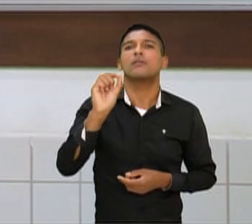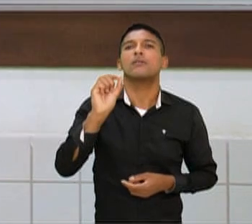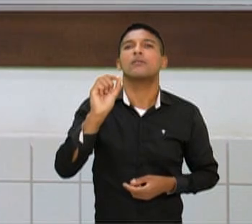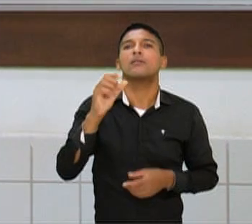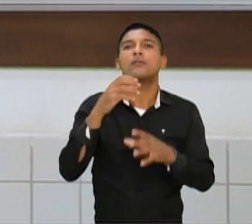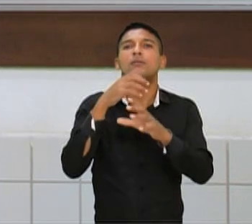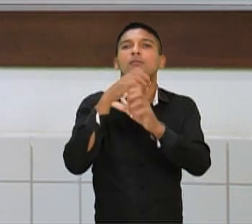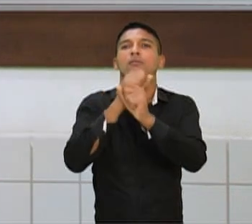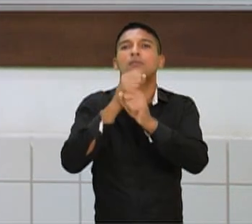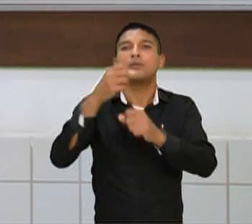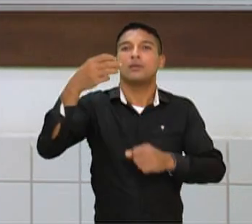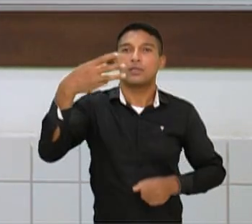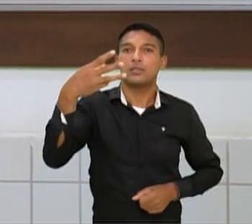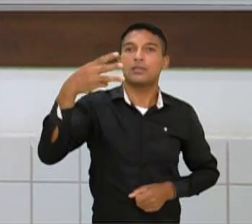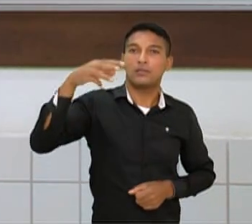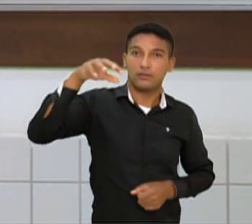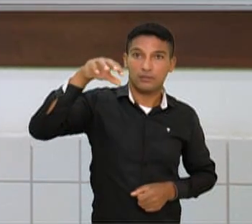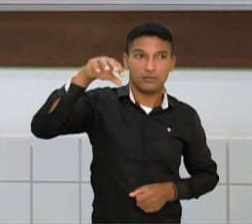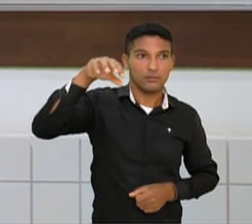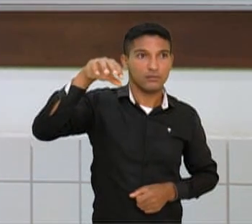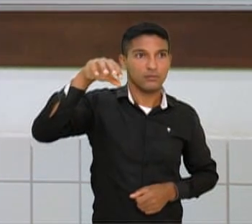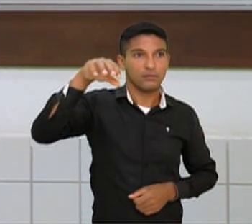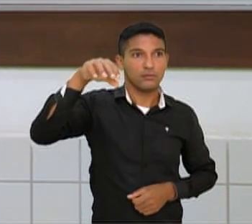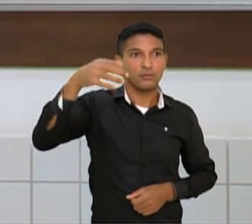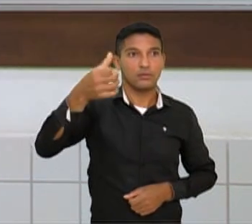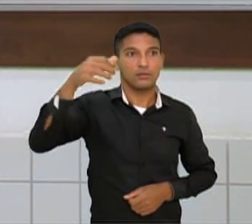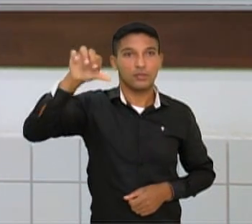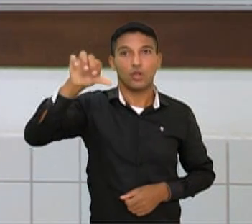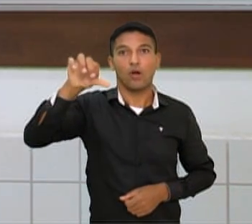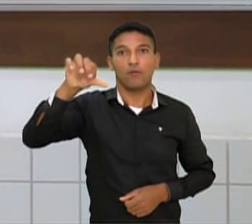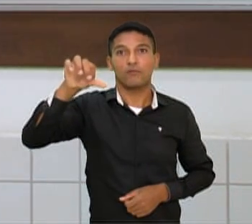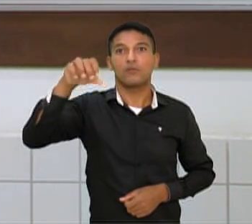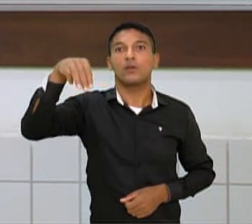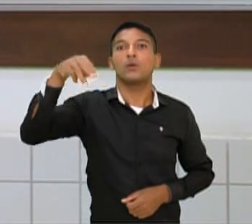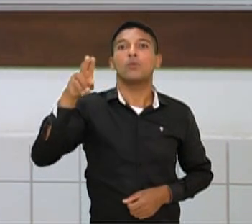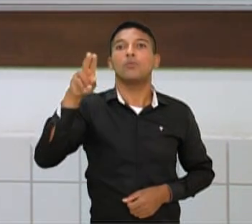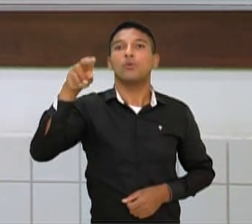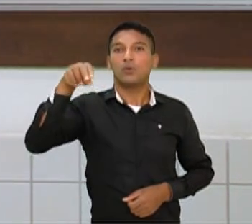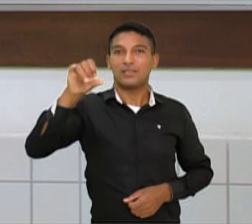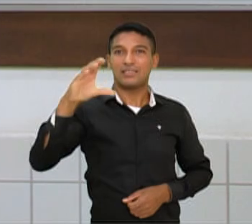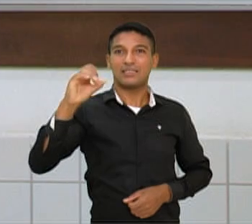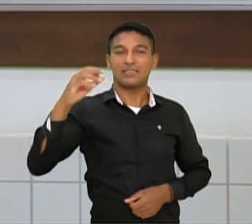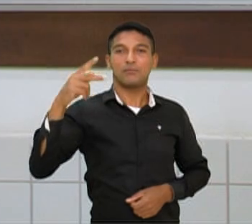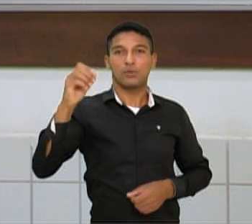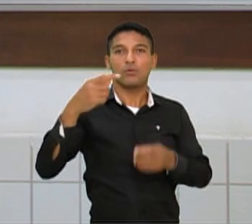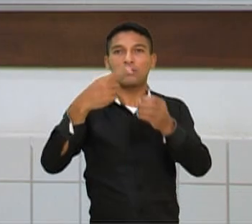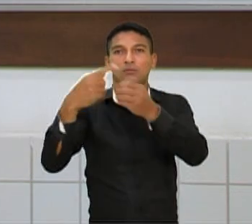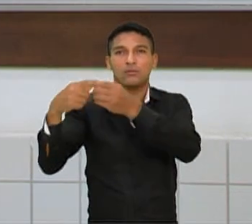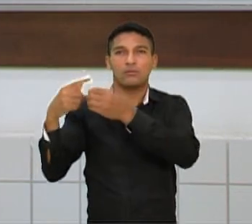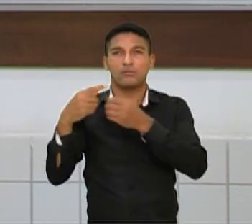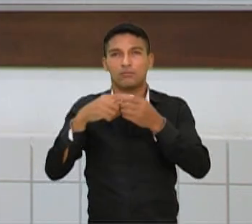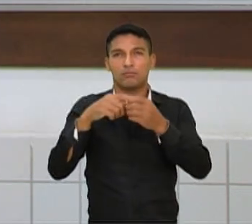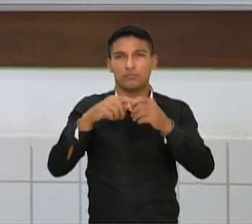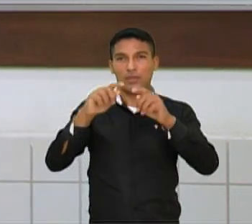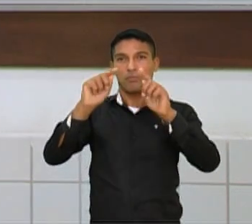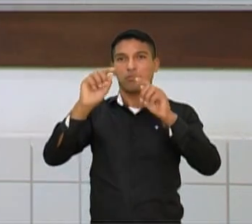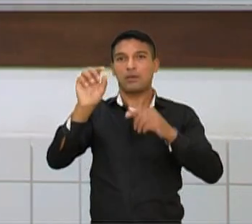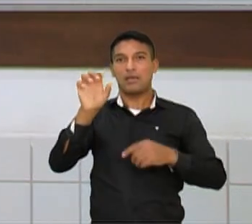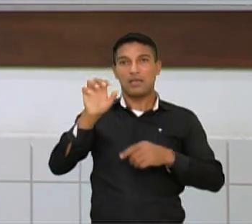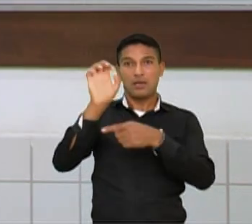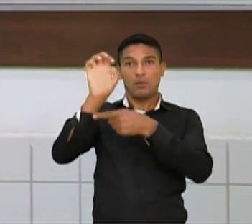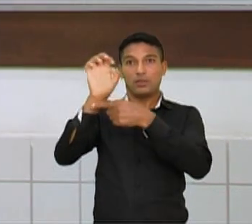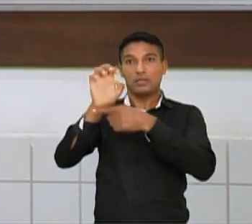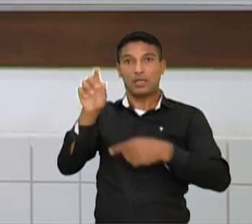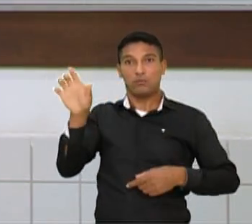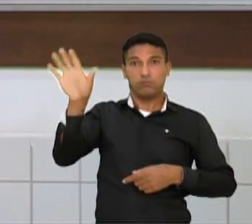399 municípios, dentro daquela categorização de que município é o espaço territorial que ocupa dentro do estado, que é uma